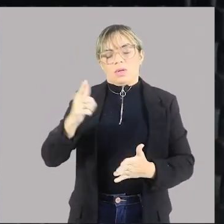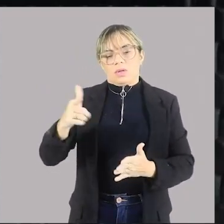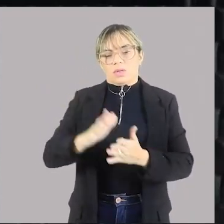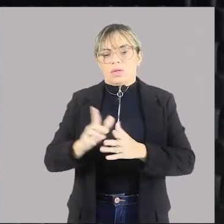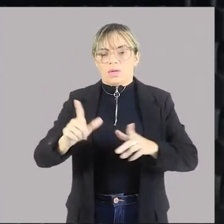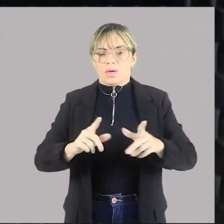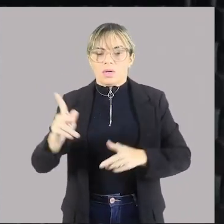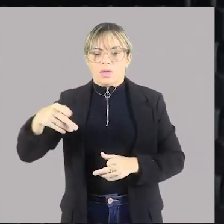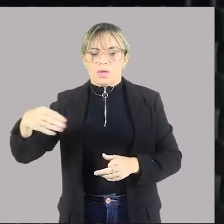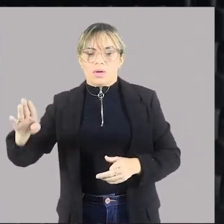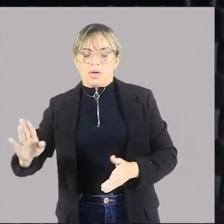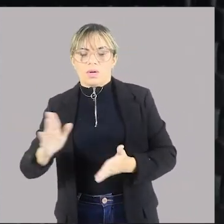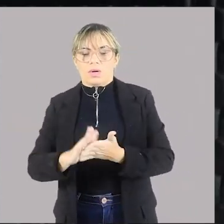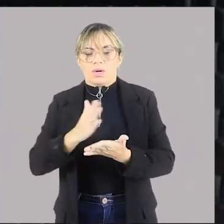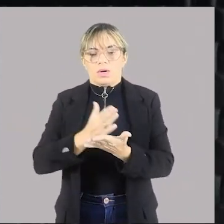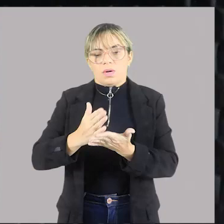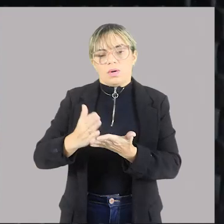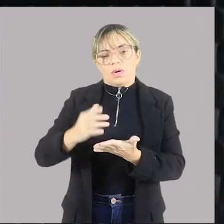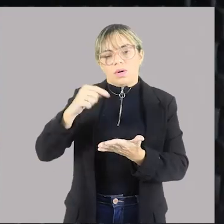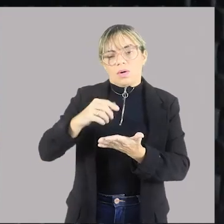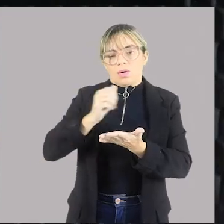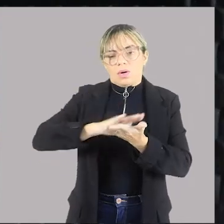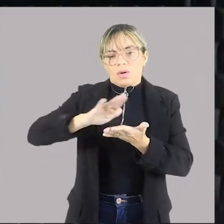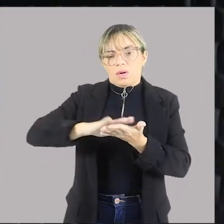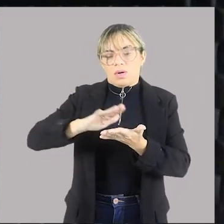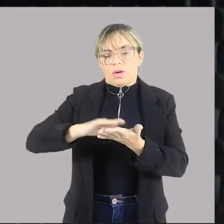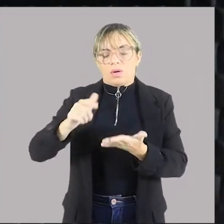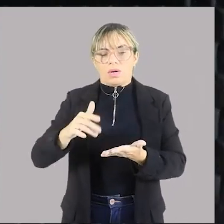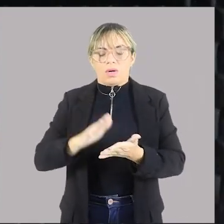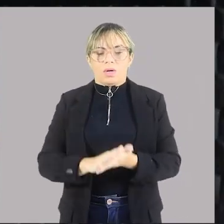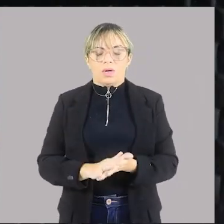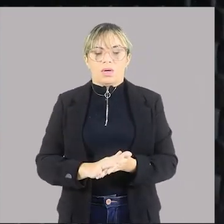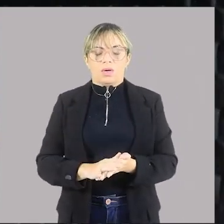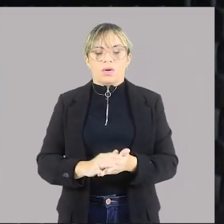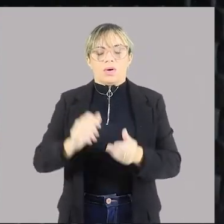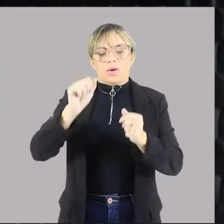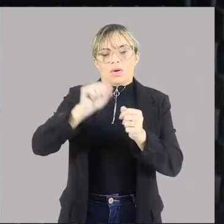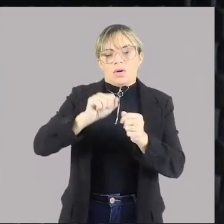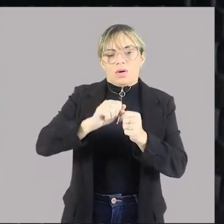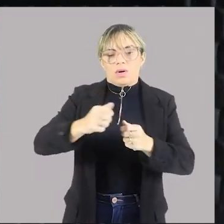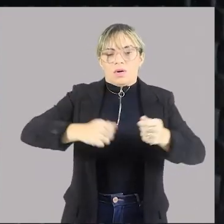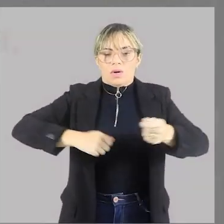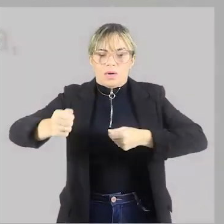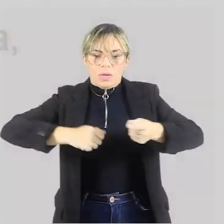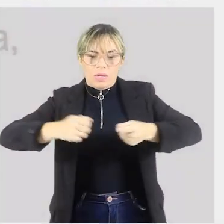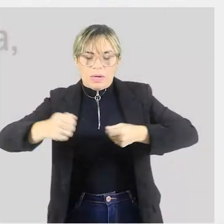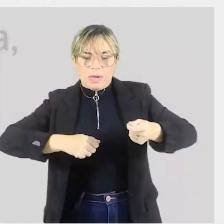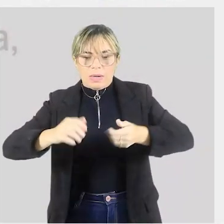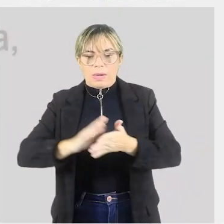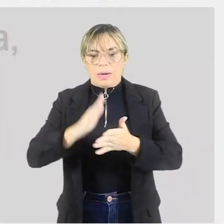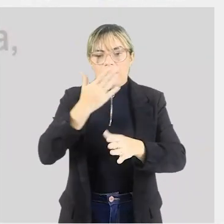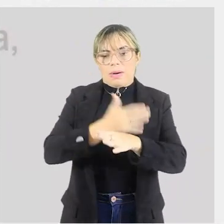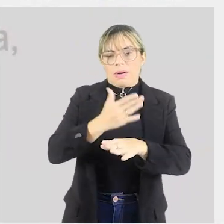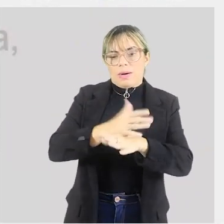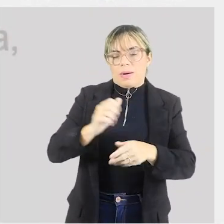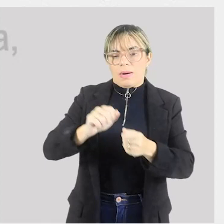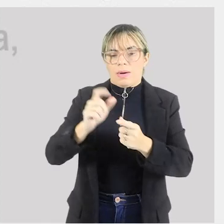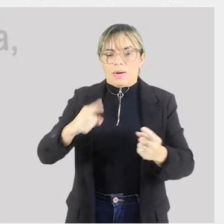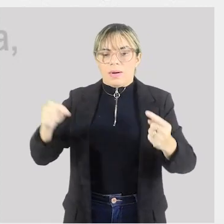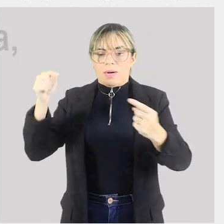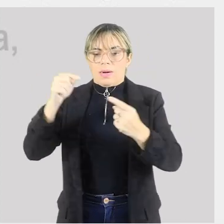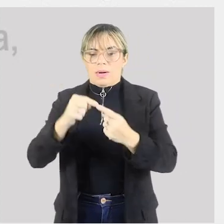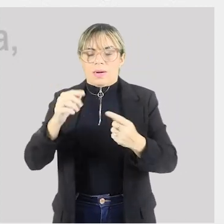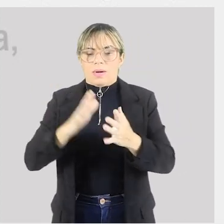públicos, poder de polícia e atos administrativos, certo? Essas atividades visam alcançar os fins do Estado estabelecidos na